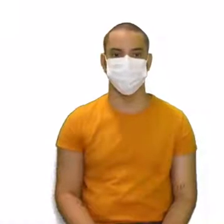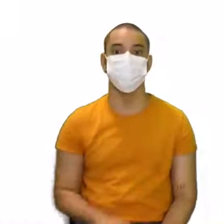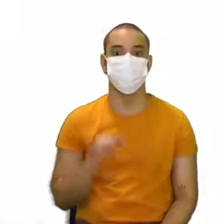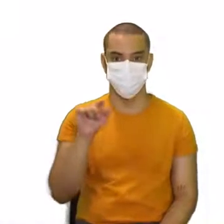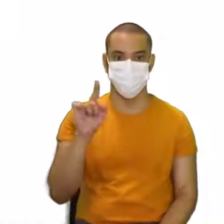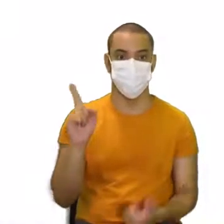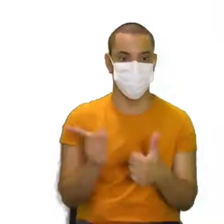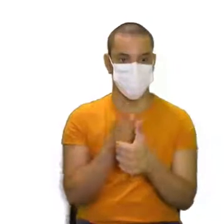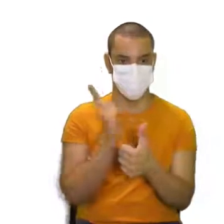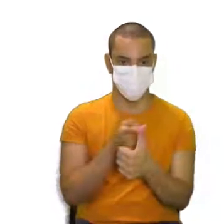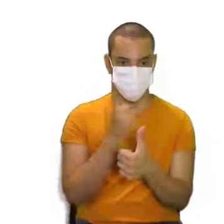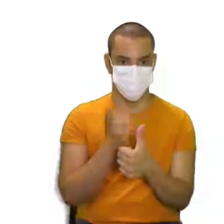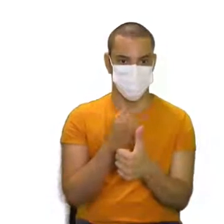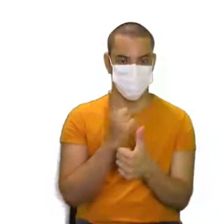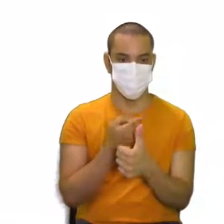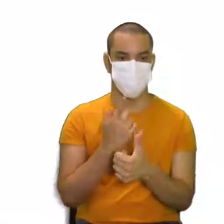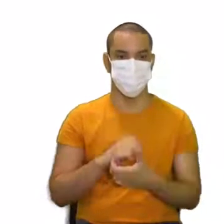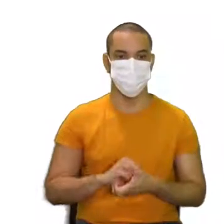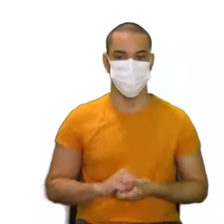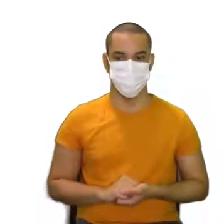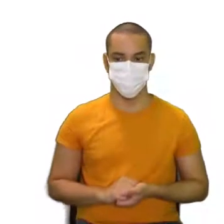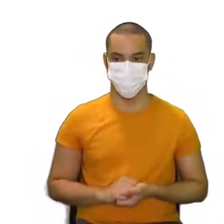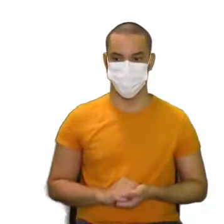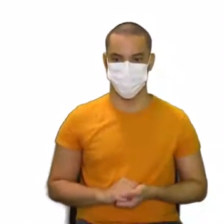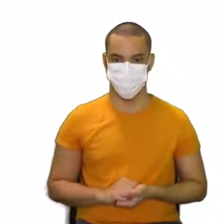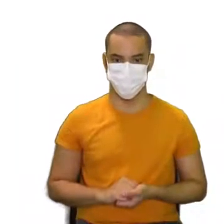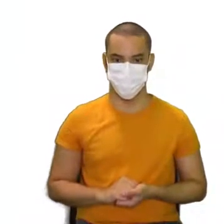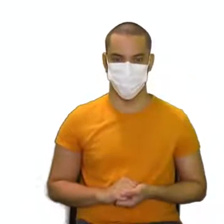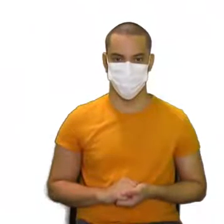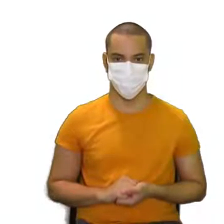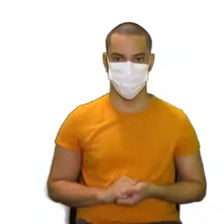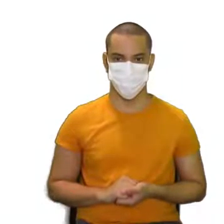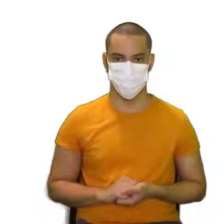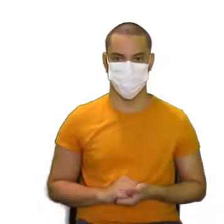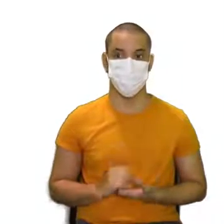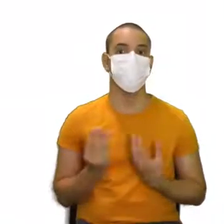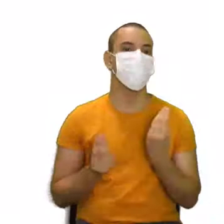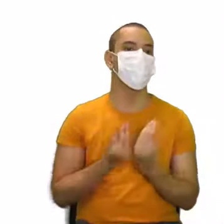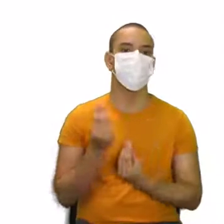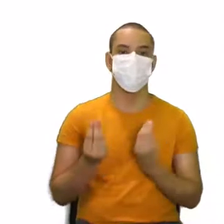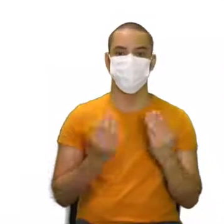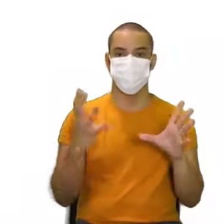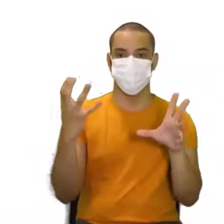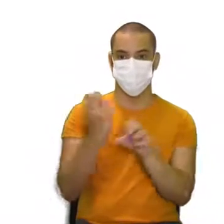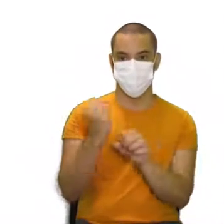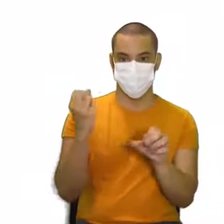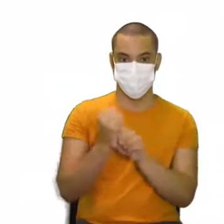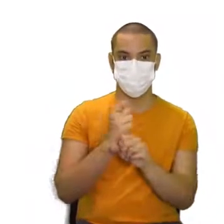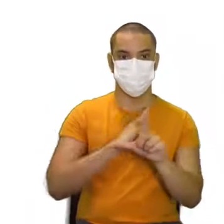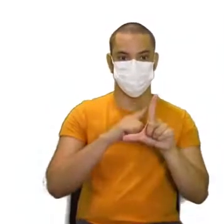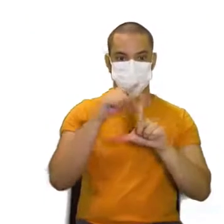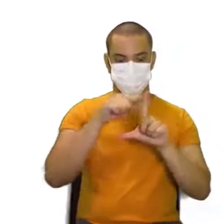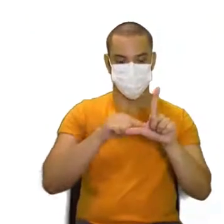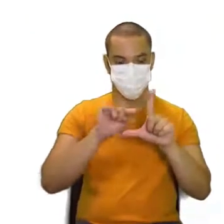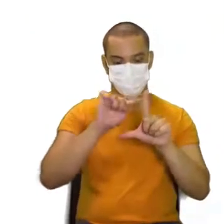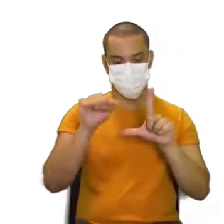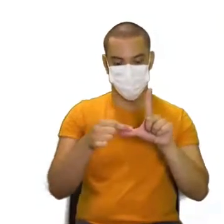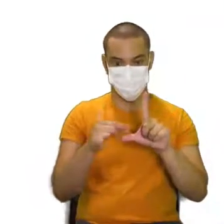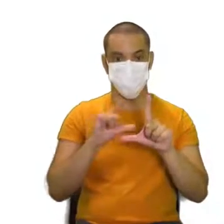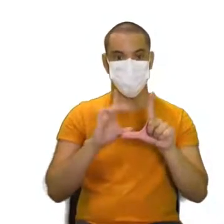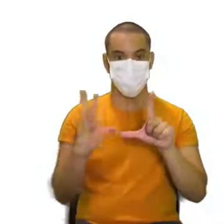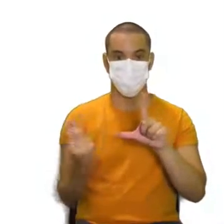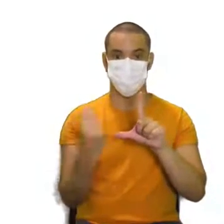foi a primeira coisa Essa é a intensidade como é que é o cálculo como tem um ângulo a crescendo